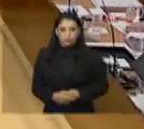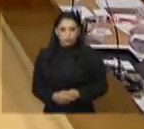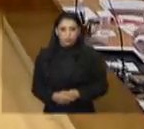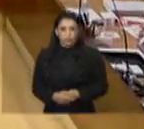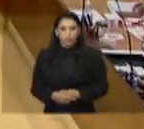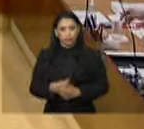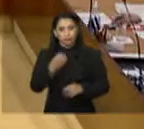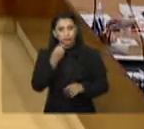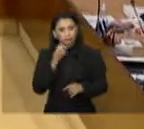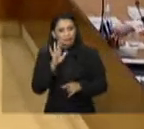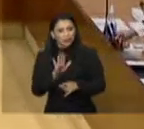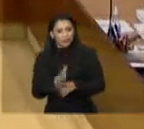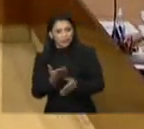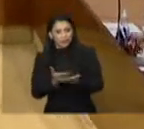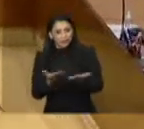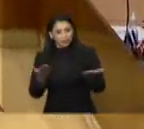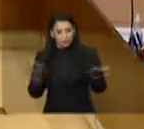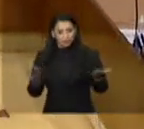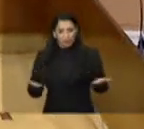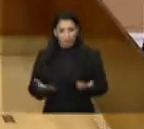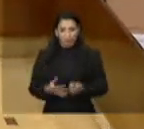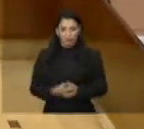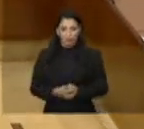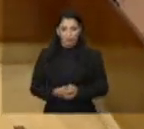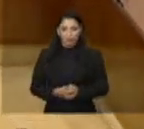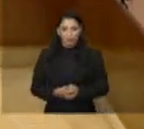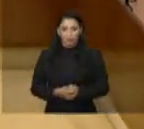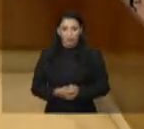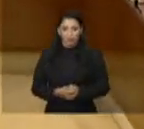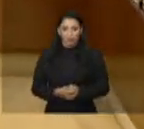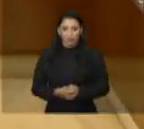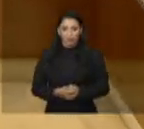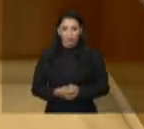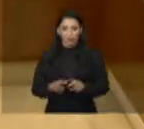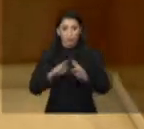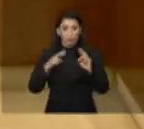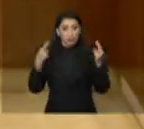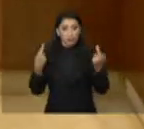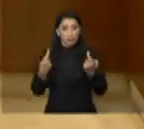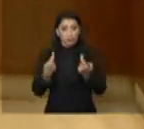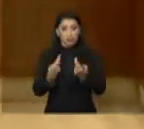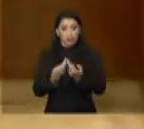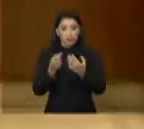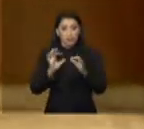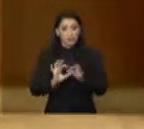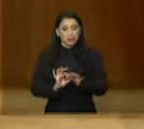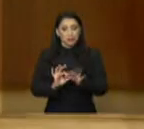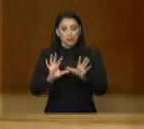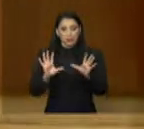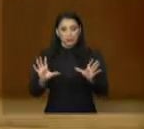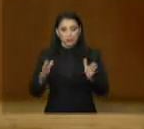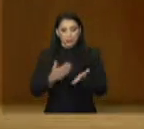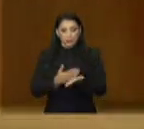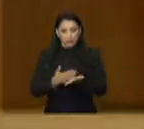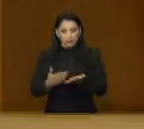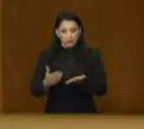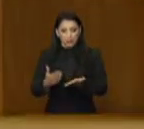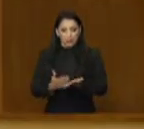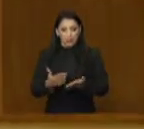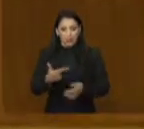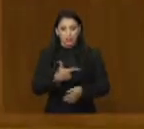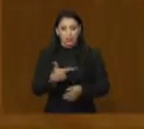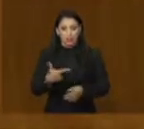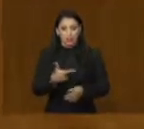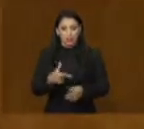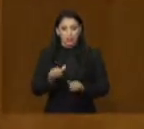uma boa tarde a todos declaro aberta neste 22 de setembro de